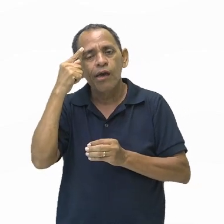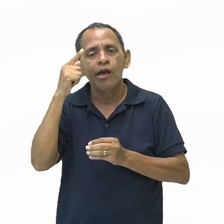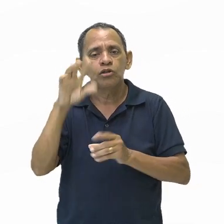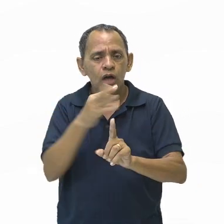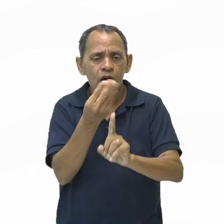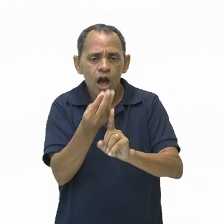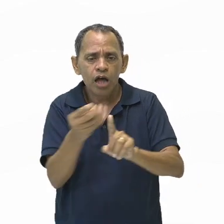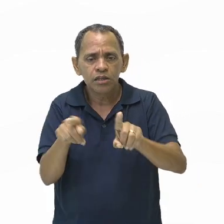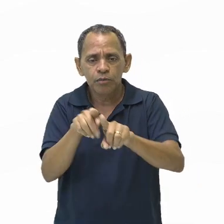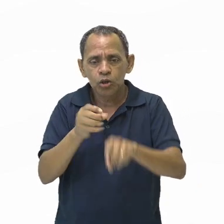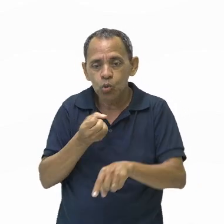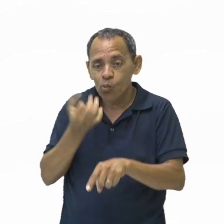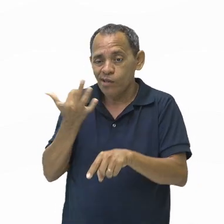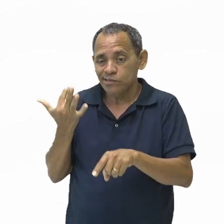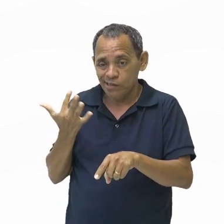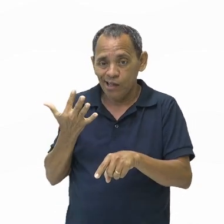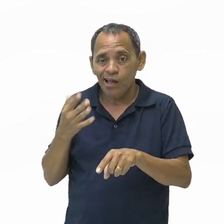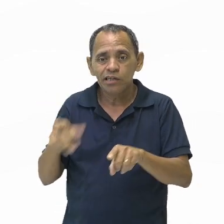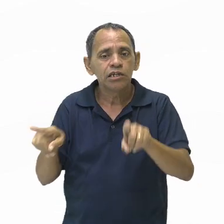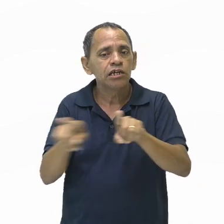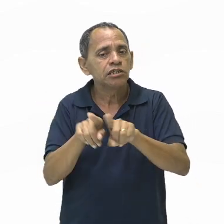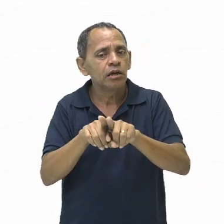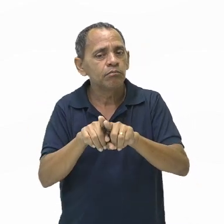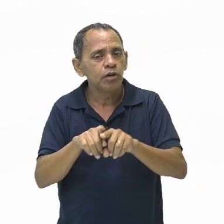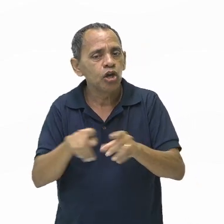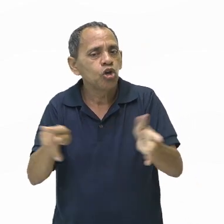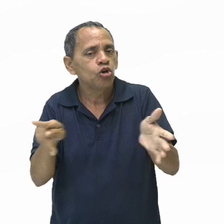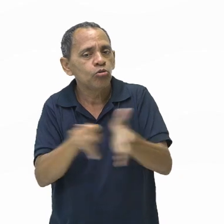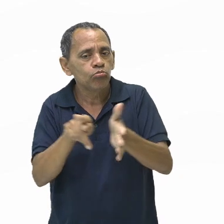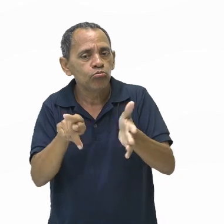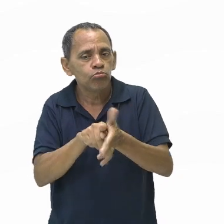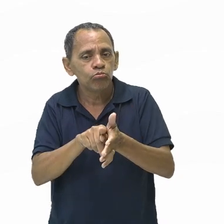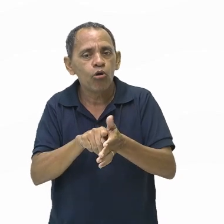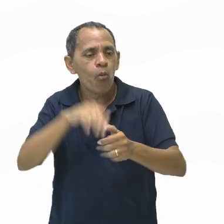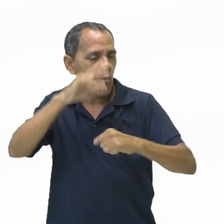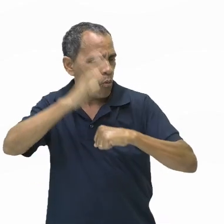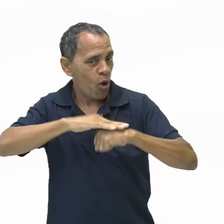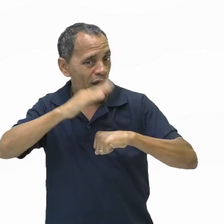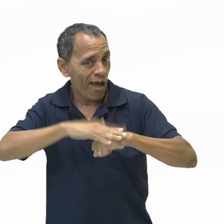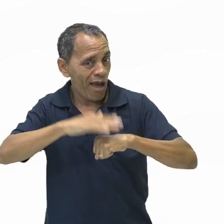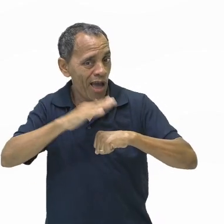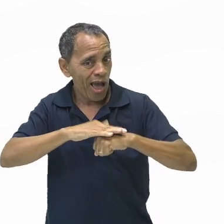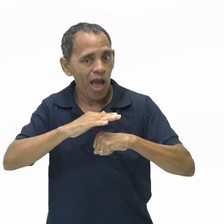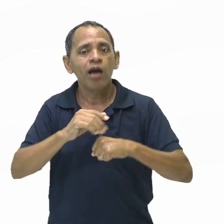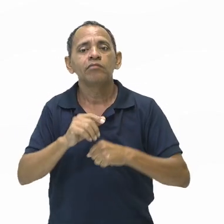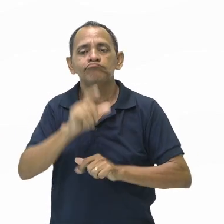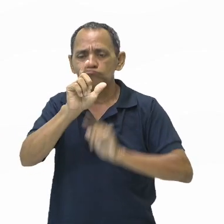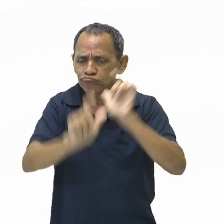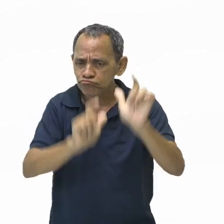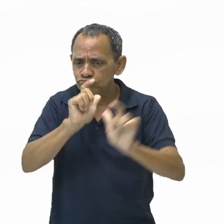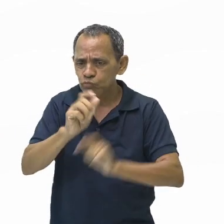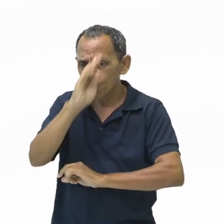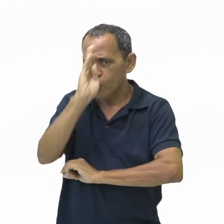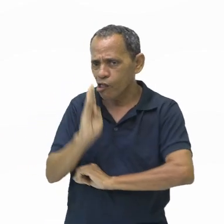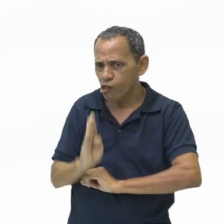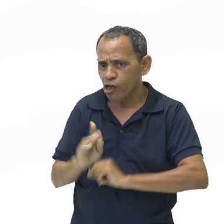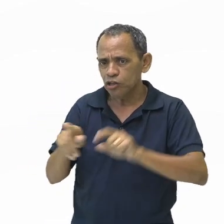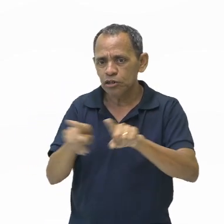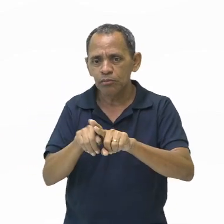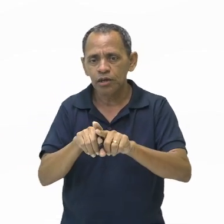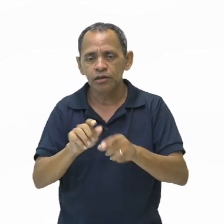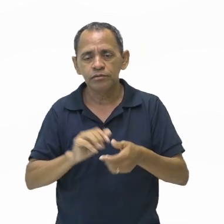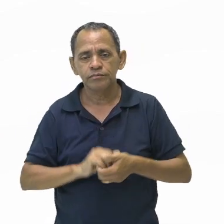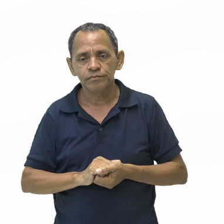e no nosso espírito dentro da autêntica brasilidade, brasilidade do